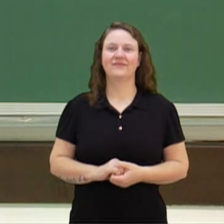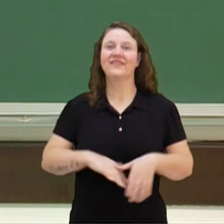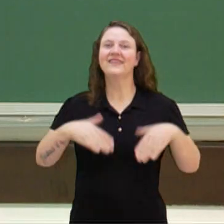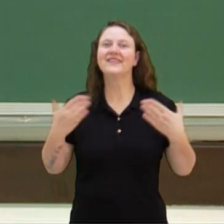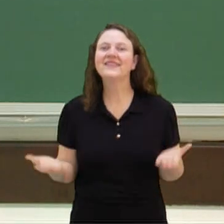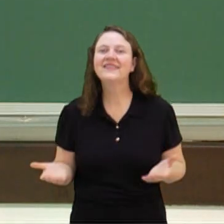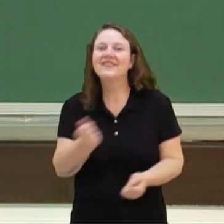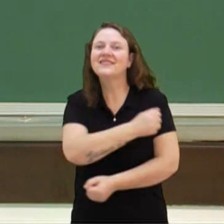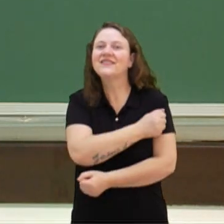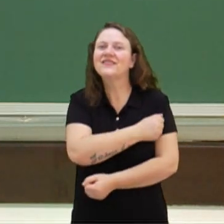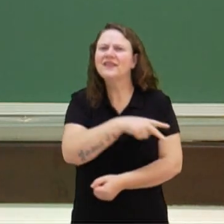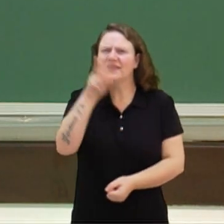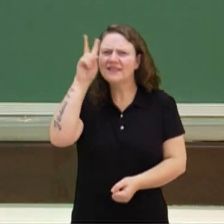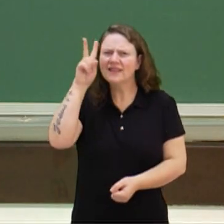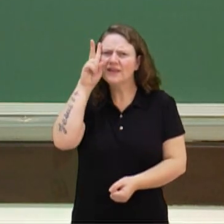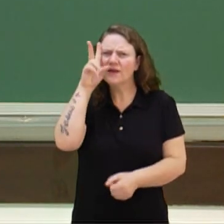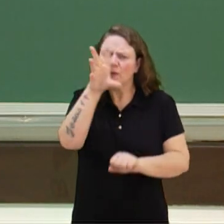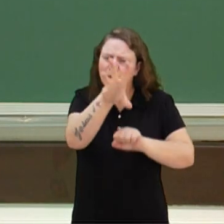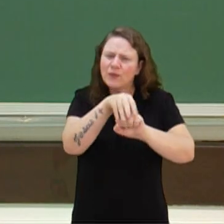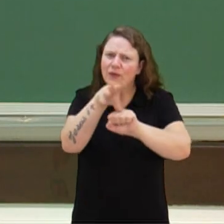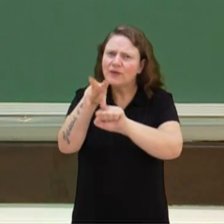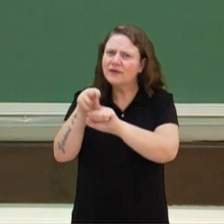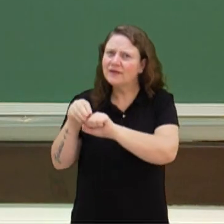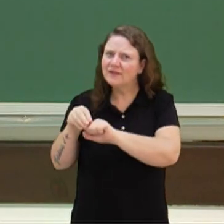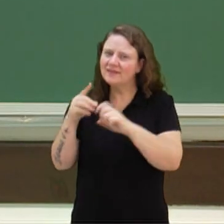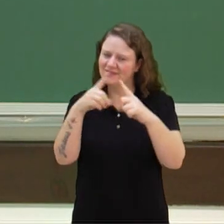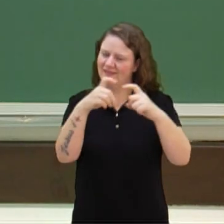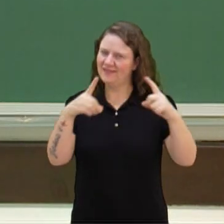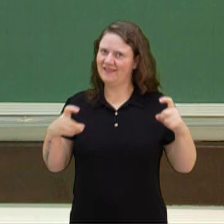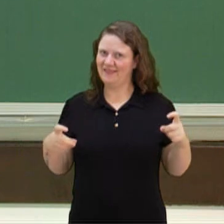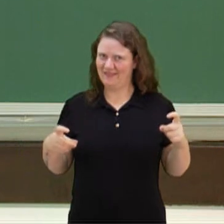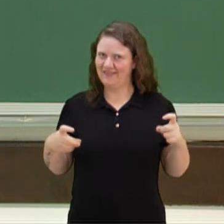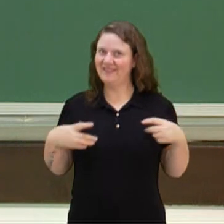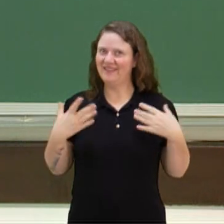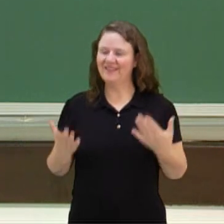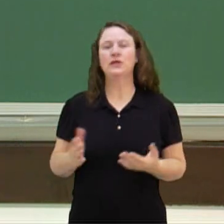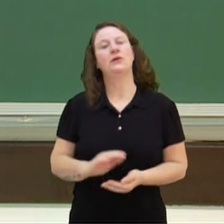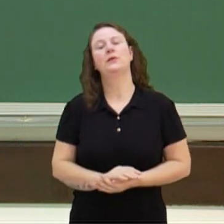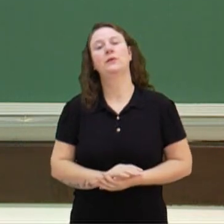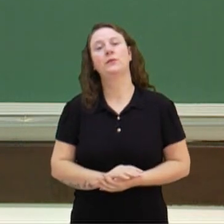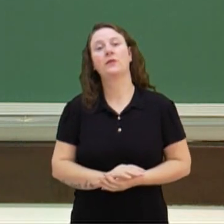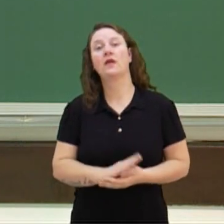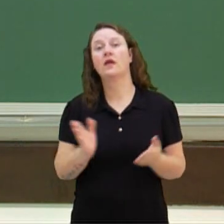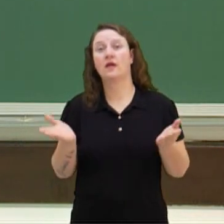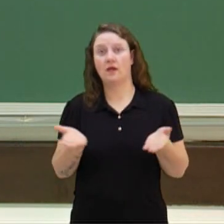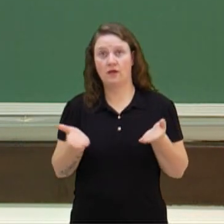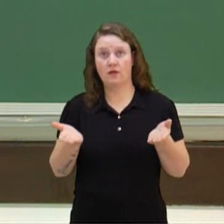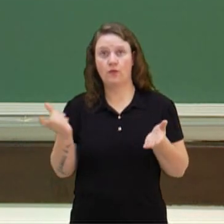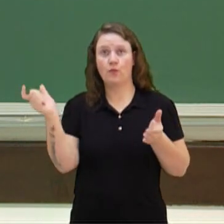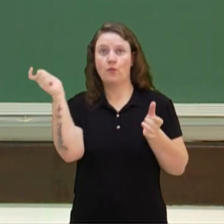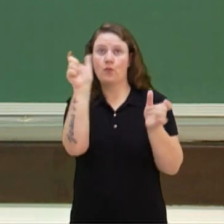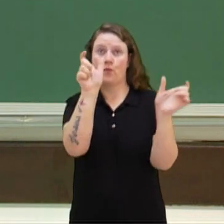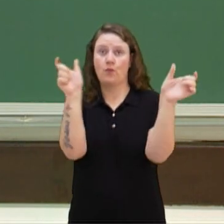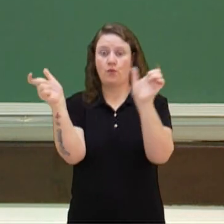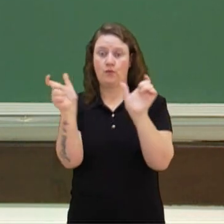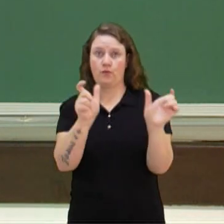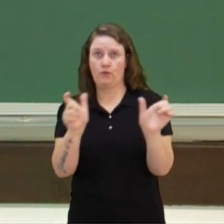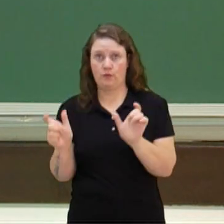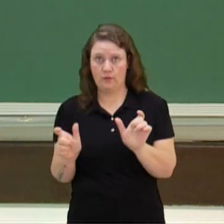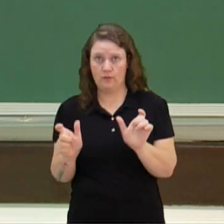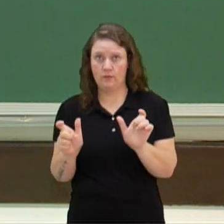aí, pessoal, relembraram os conhecimentos lá de ciência? Então, vamos preencher essa cadeia alimentar